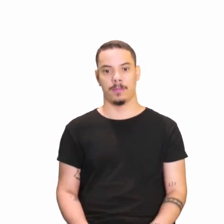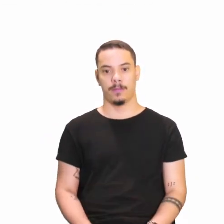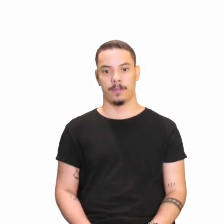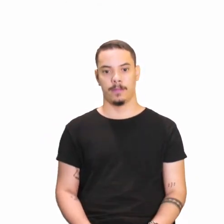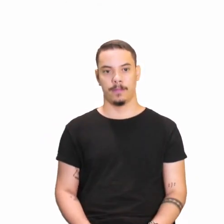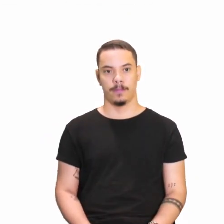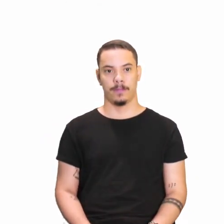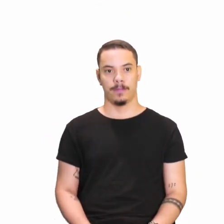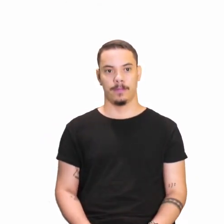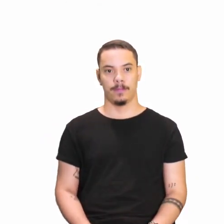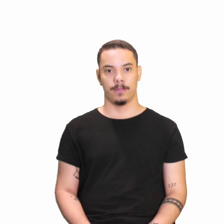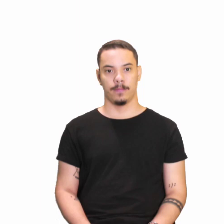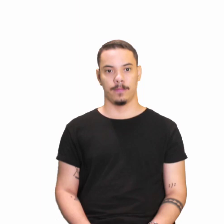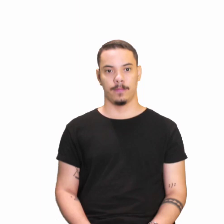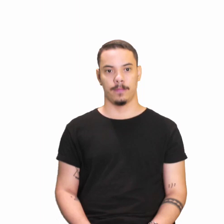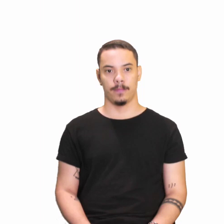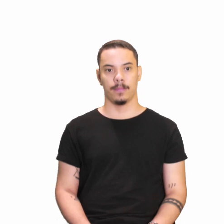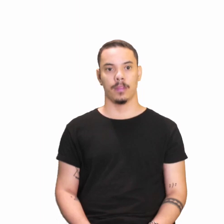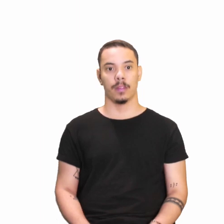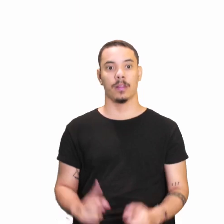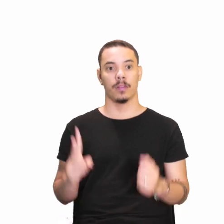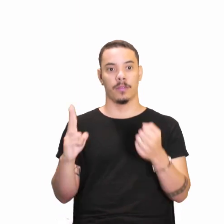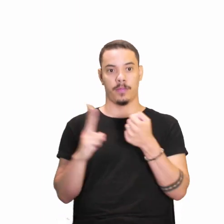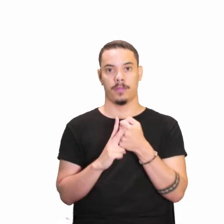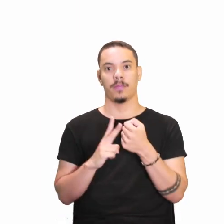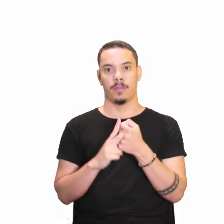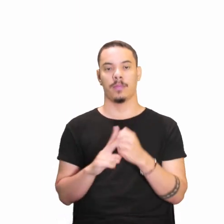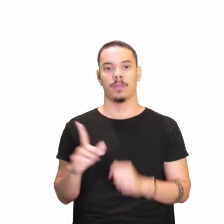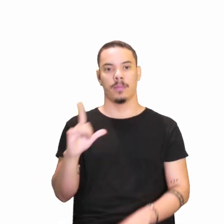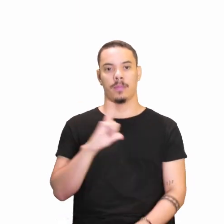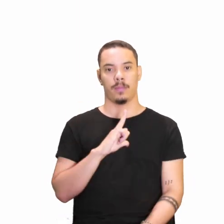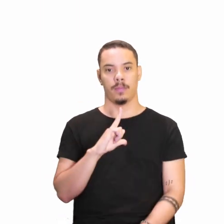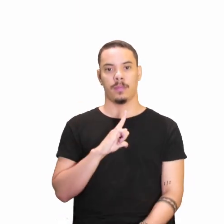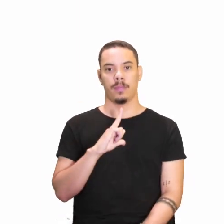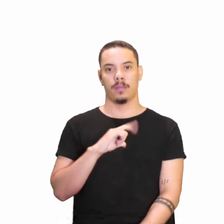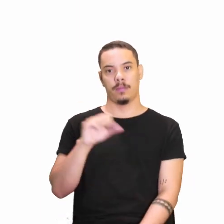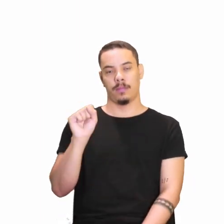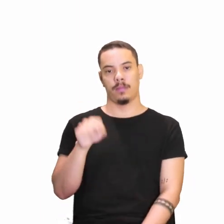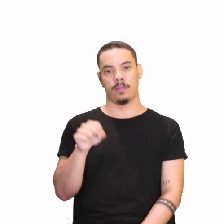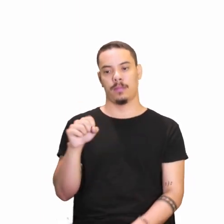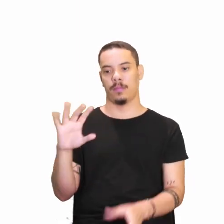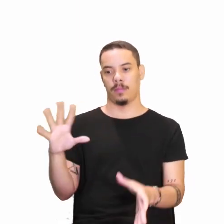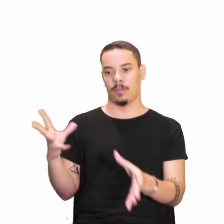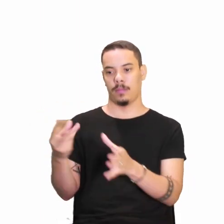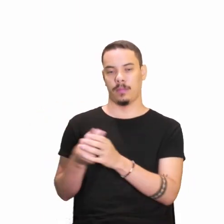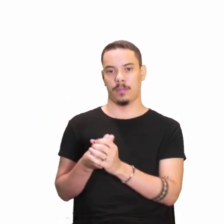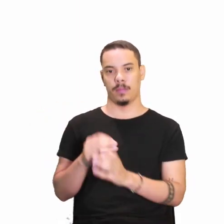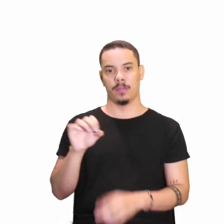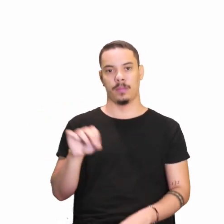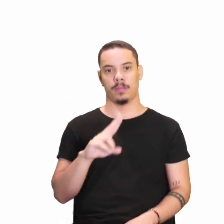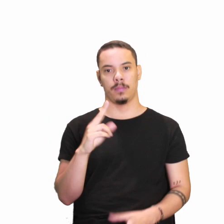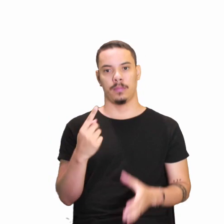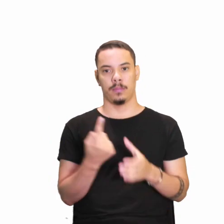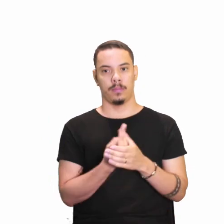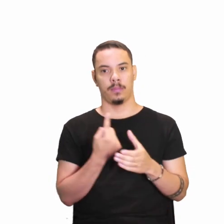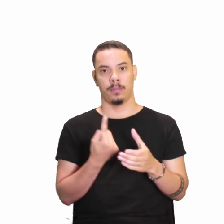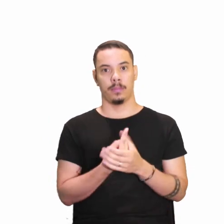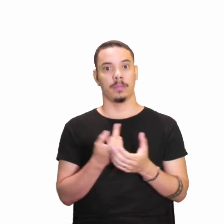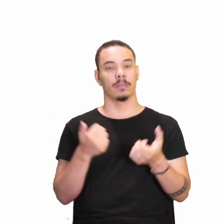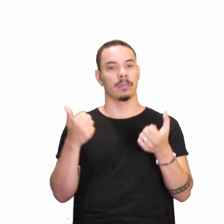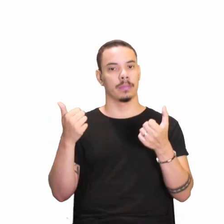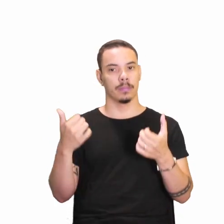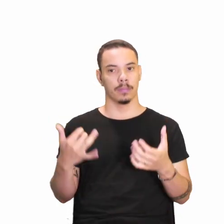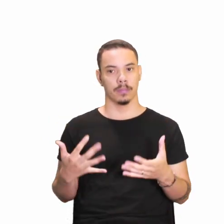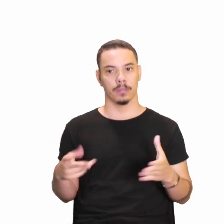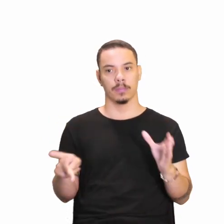lá adiante. Os verbos têm o plural ou o singular definido